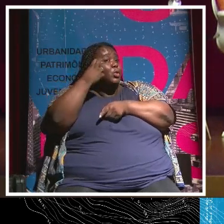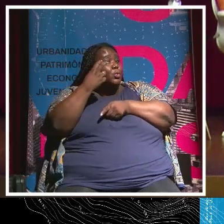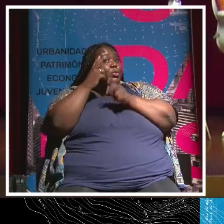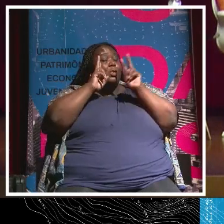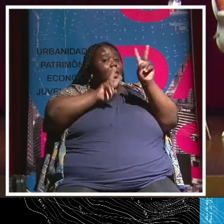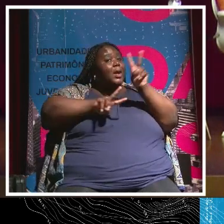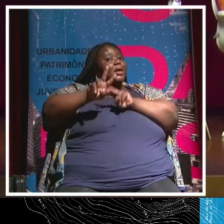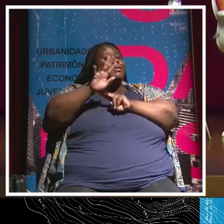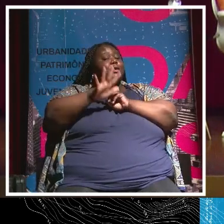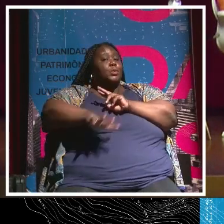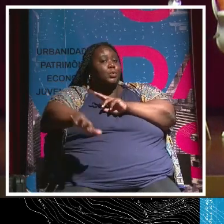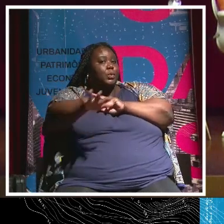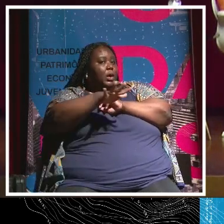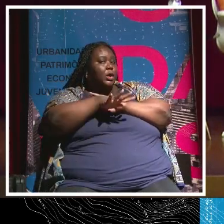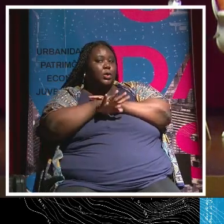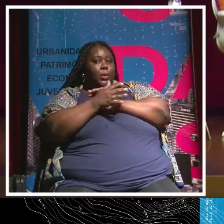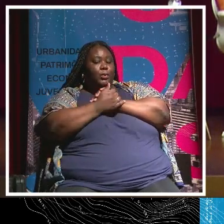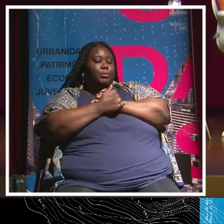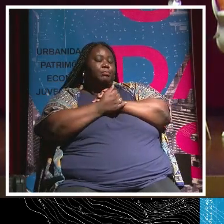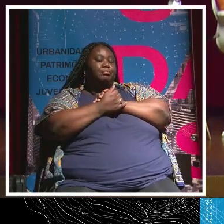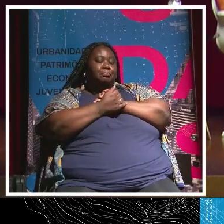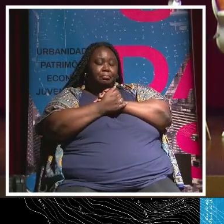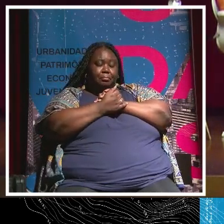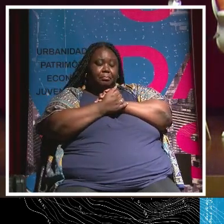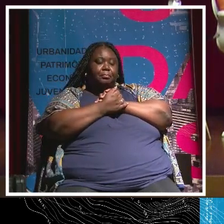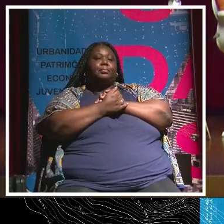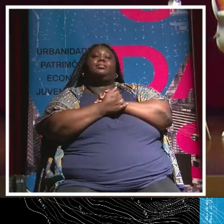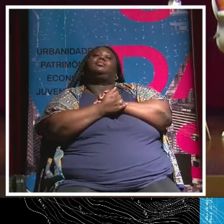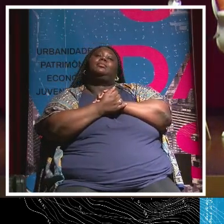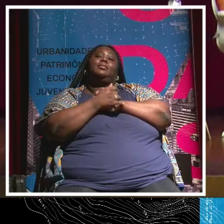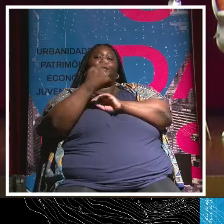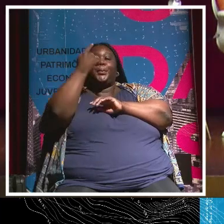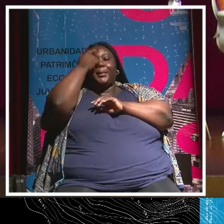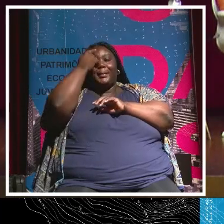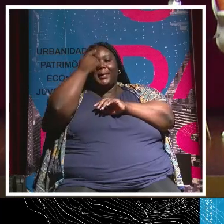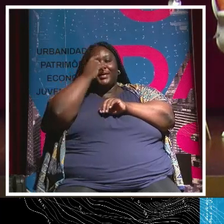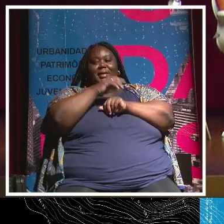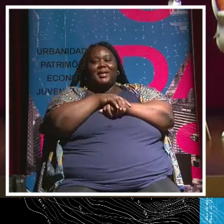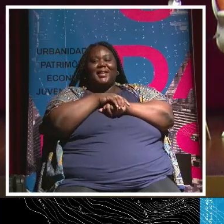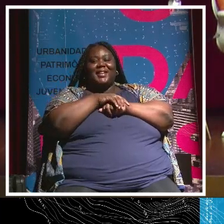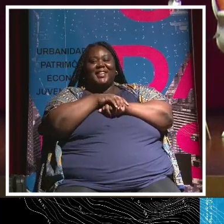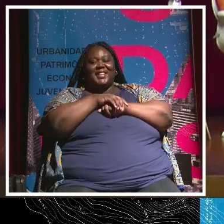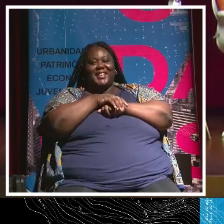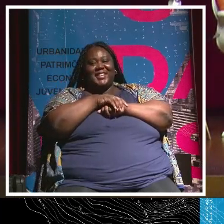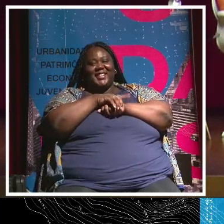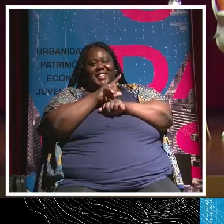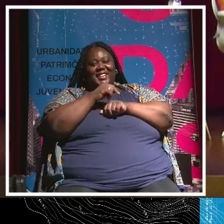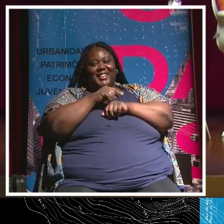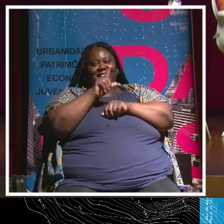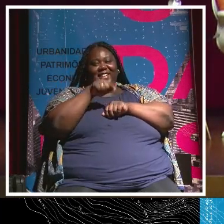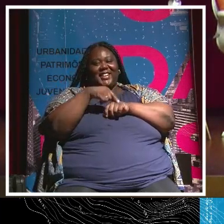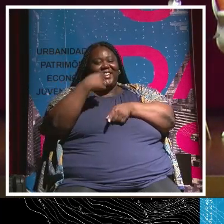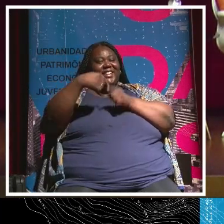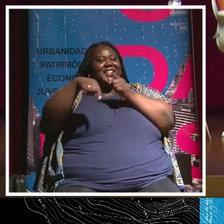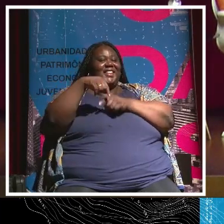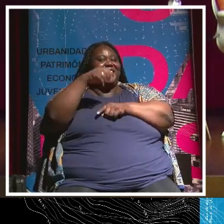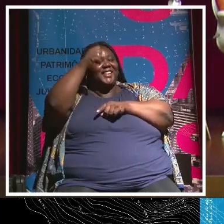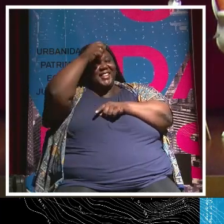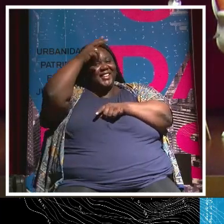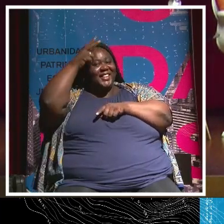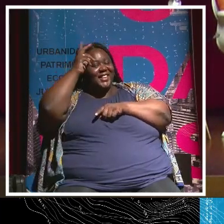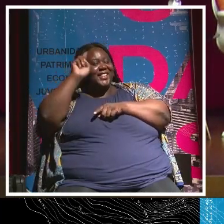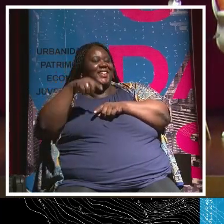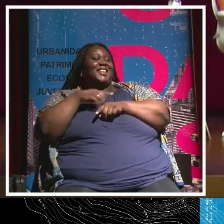perspectiva dos territórios, né? E pensar a parte que é da política pública,